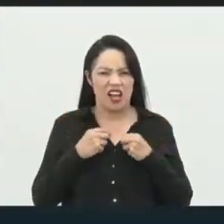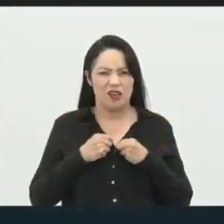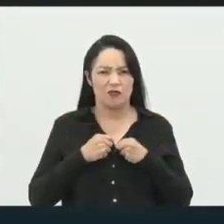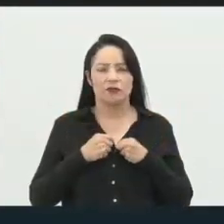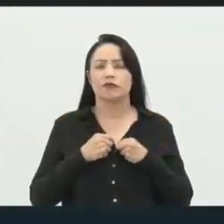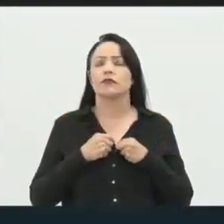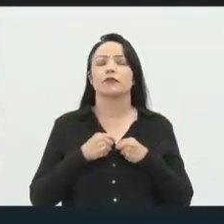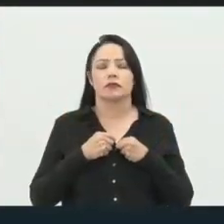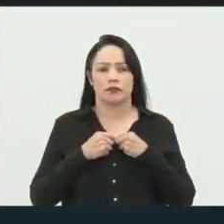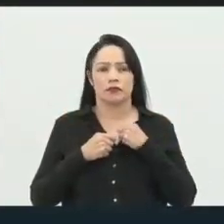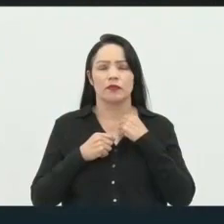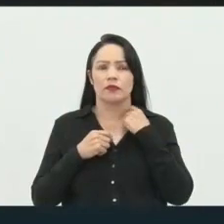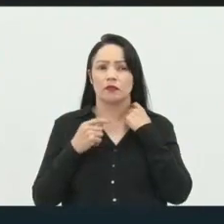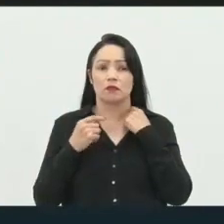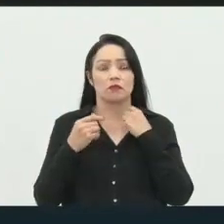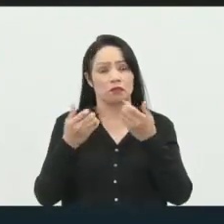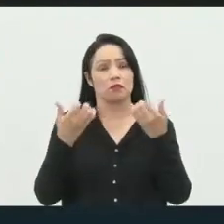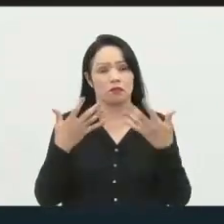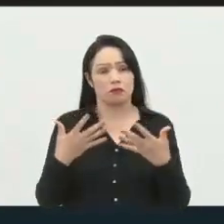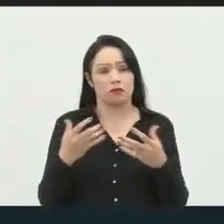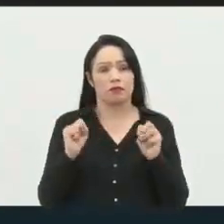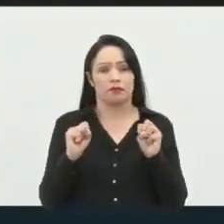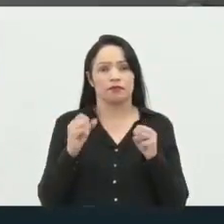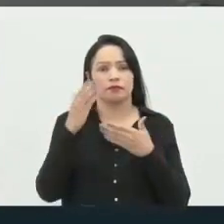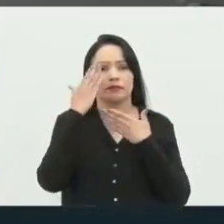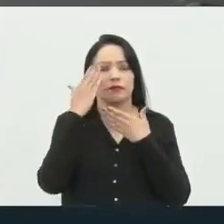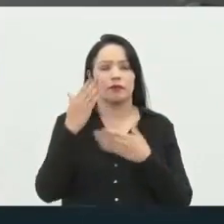vossa excelência possa explicar obrigado